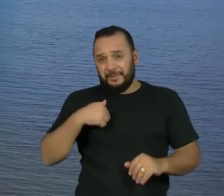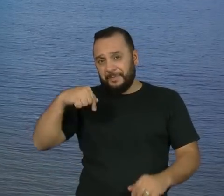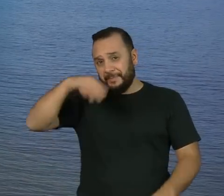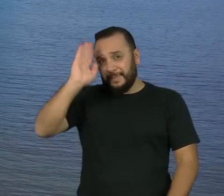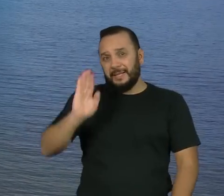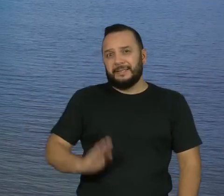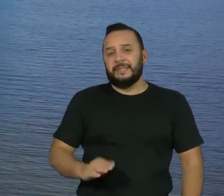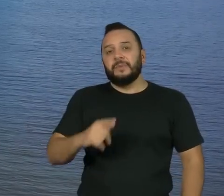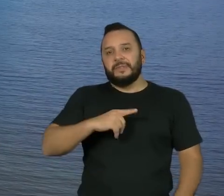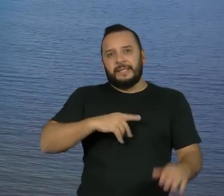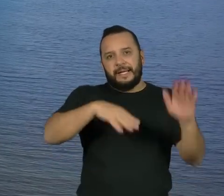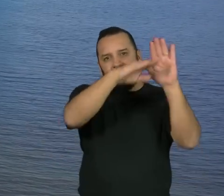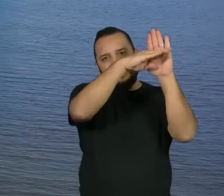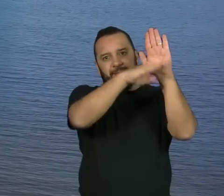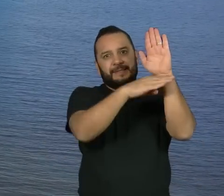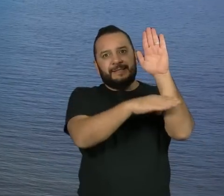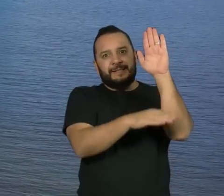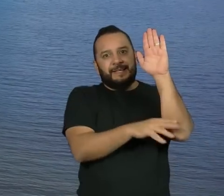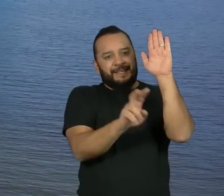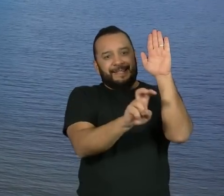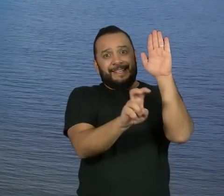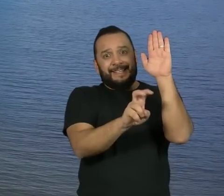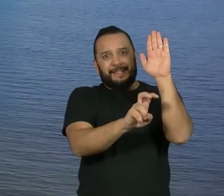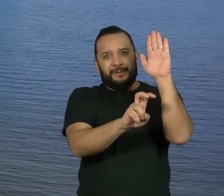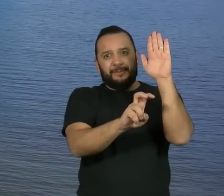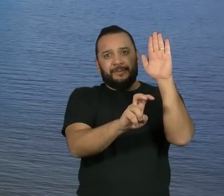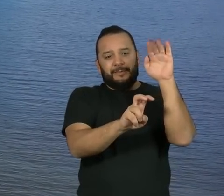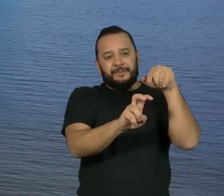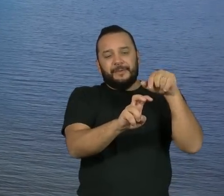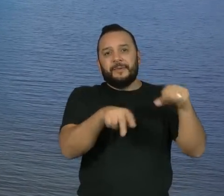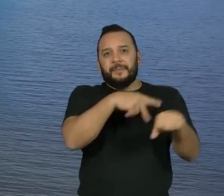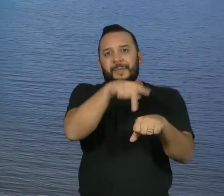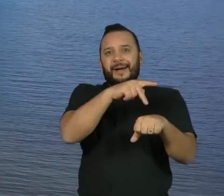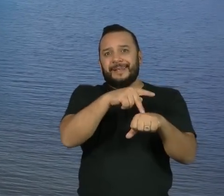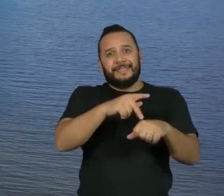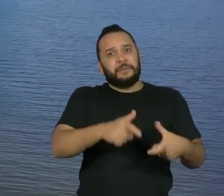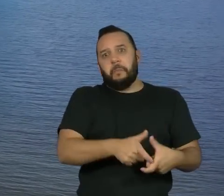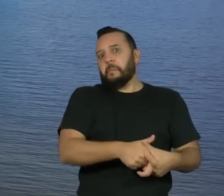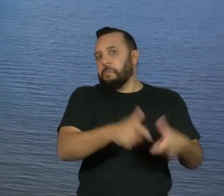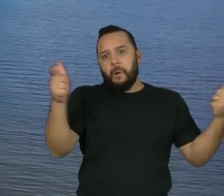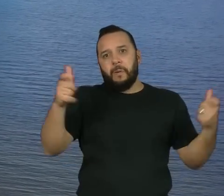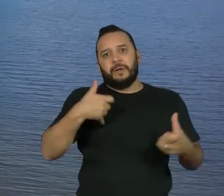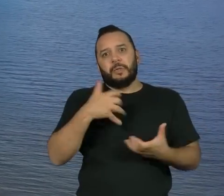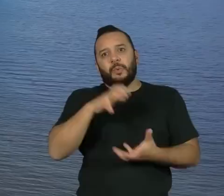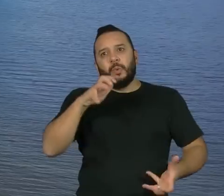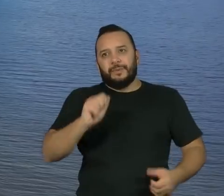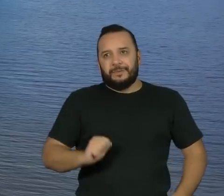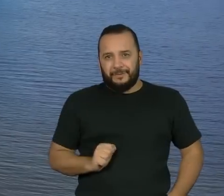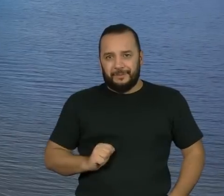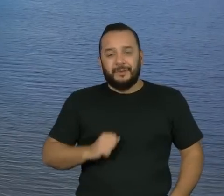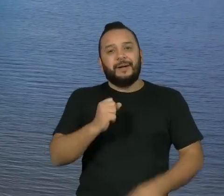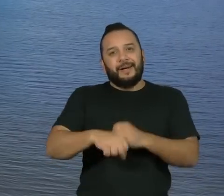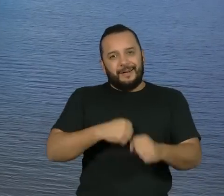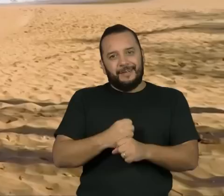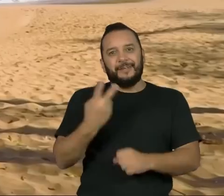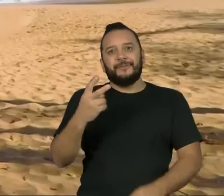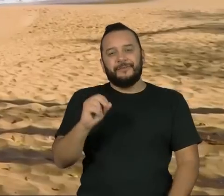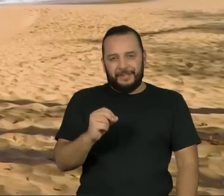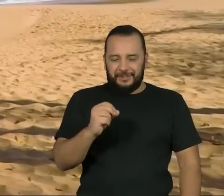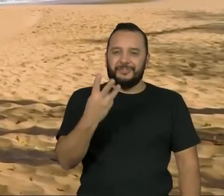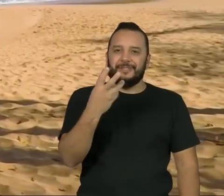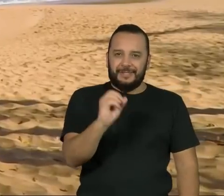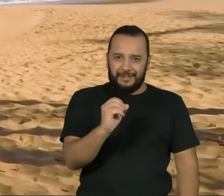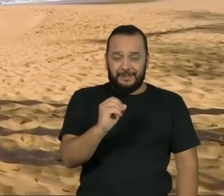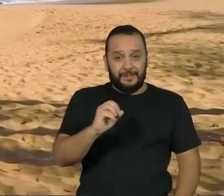Brasil deve ocupar o 5º lugar na lista de países com maior número de idosos, já em 2030. Na